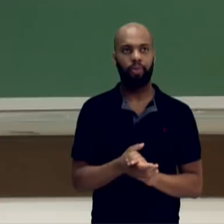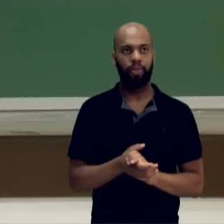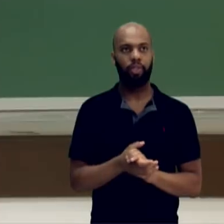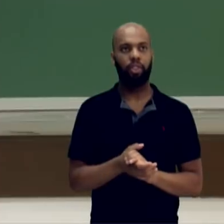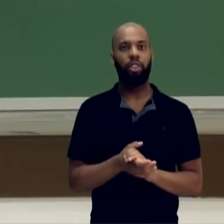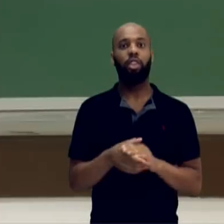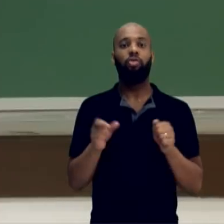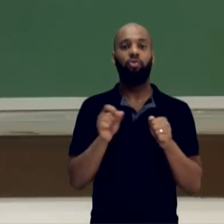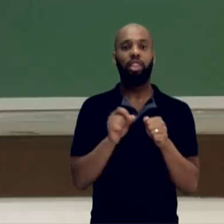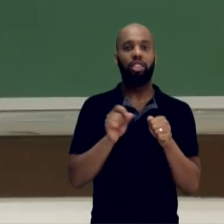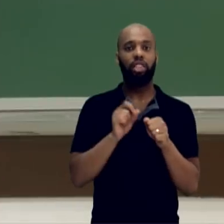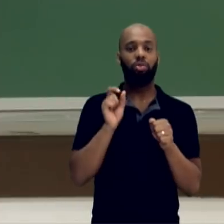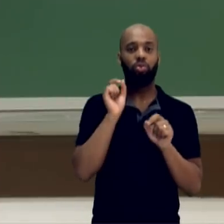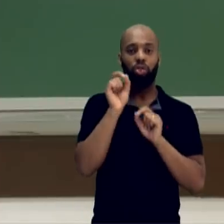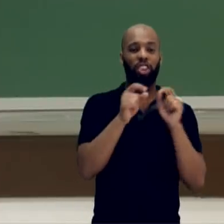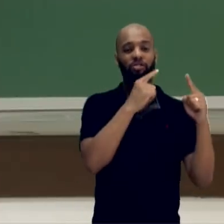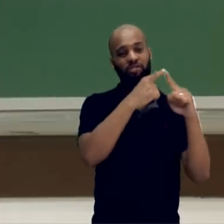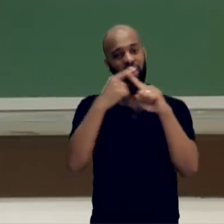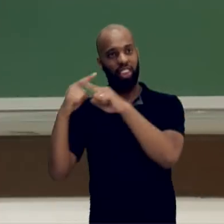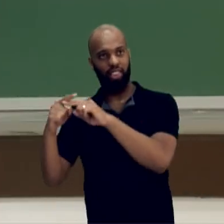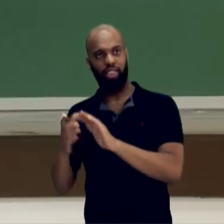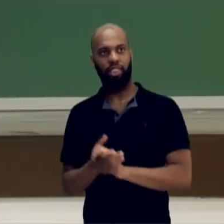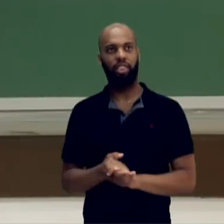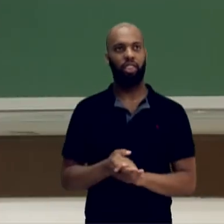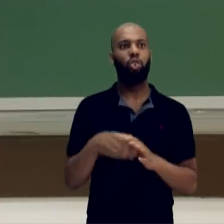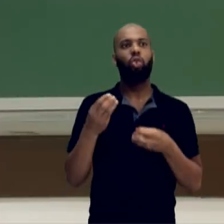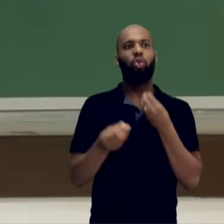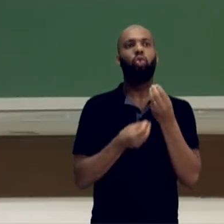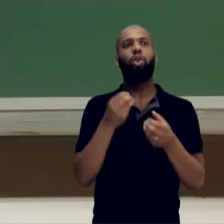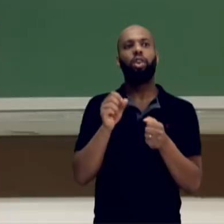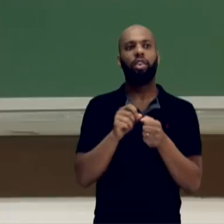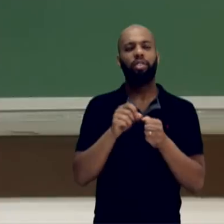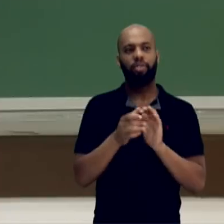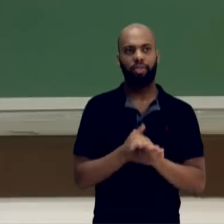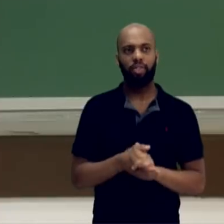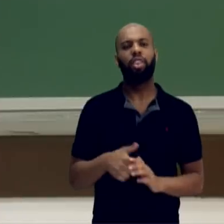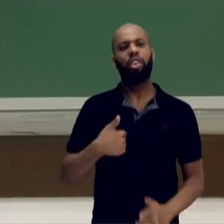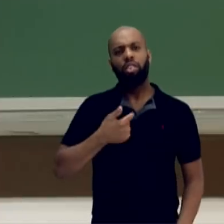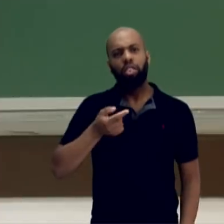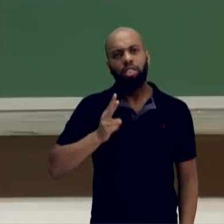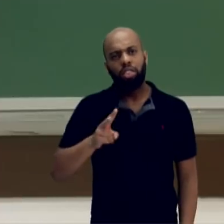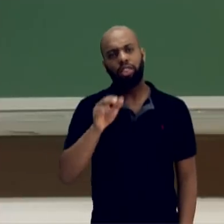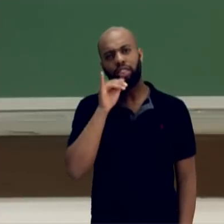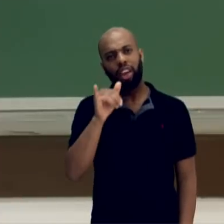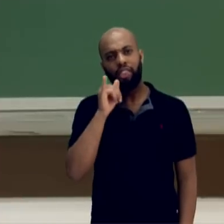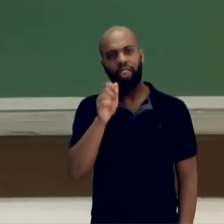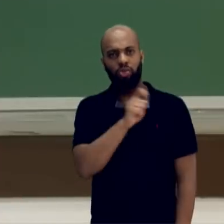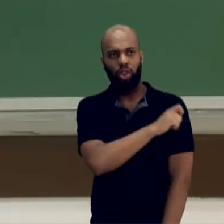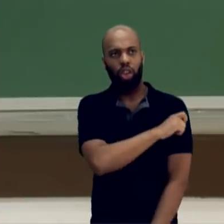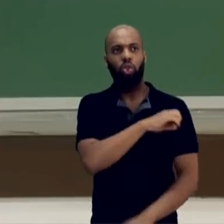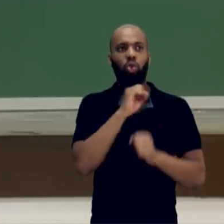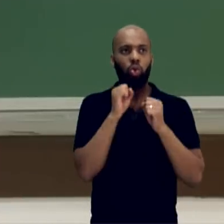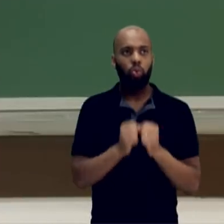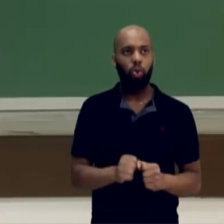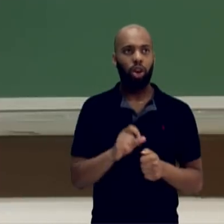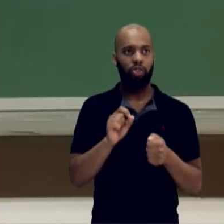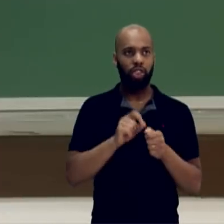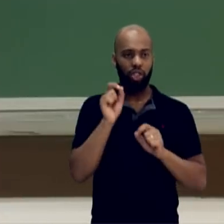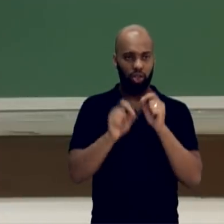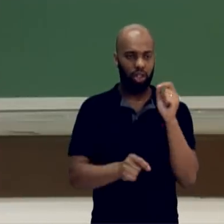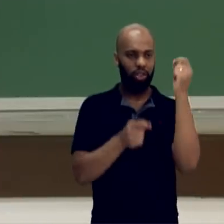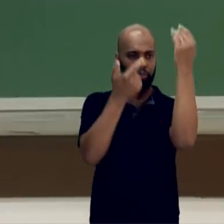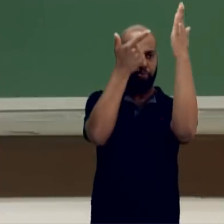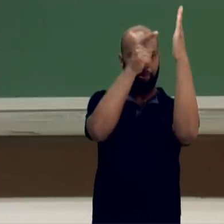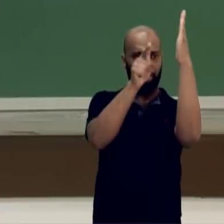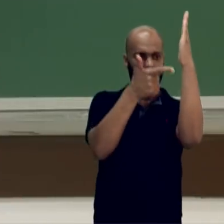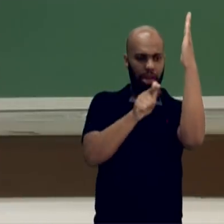é multiplicar, ok? Para você multiplicar, eu sempre falo aos meus alunos que eles podem recorrer à